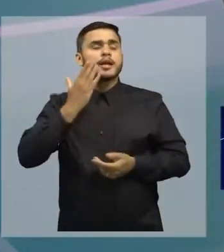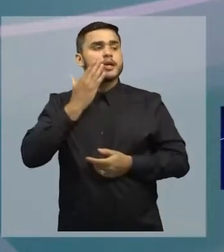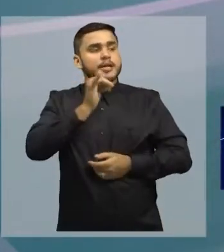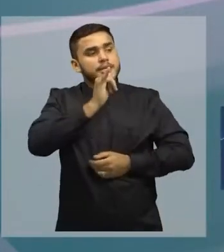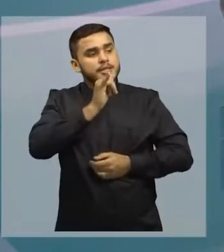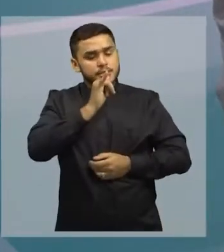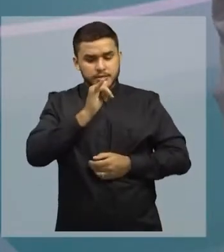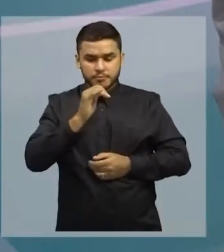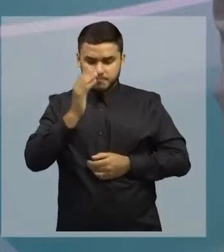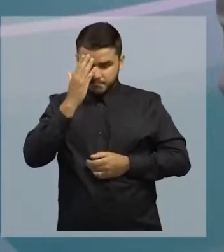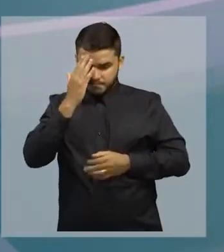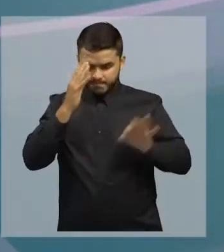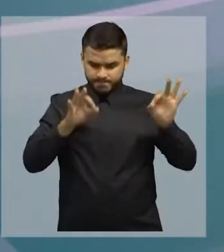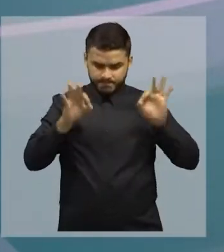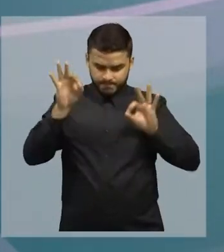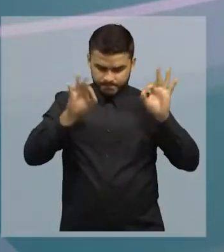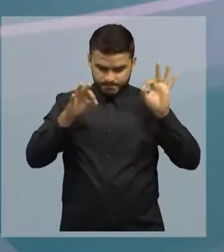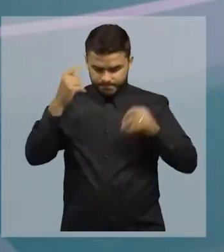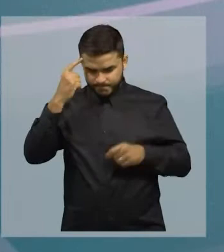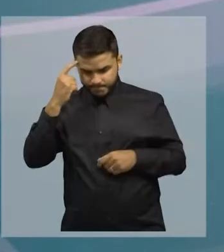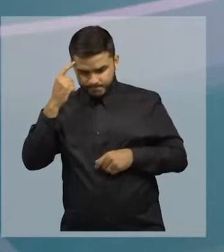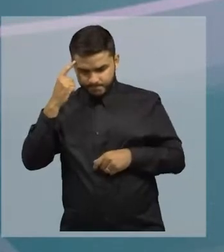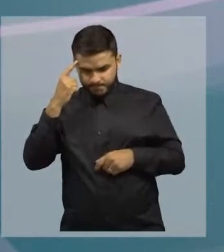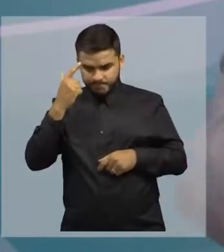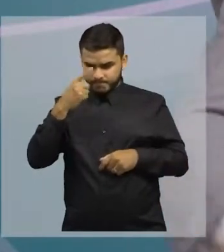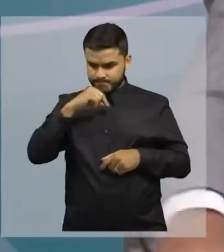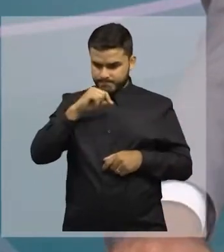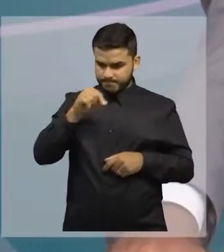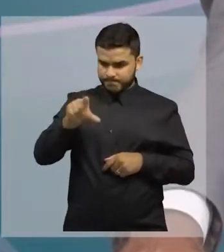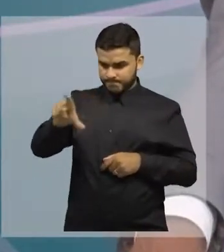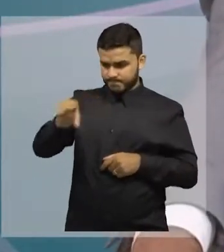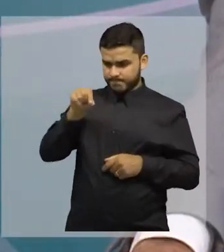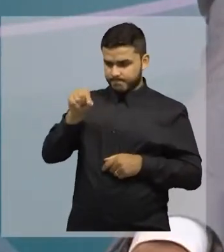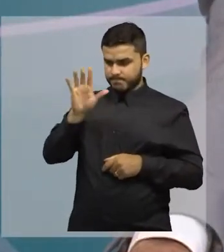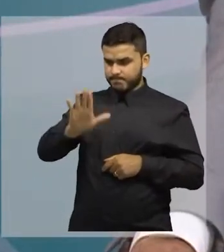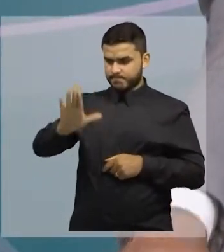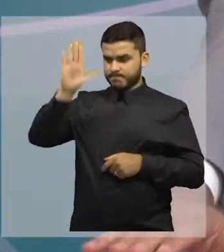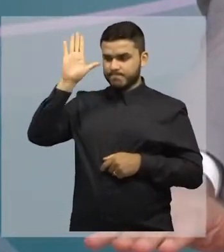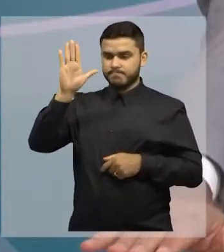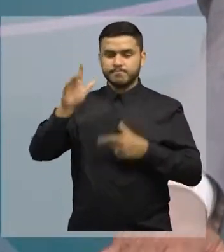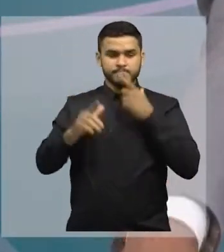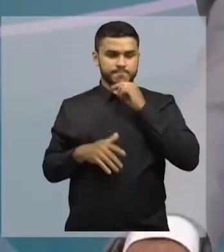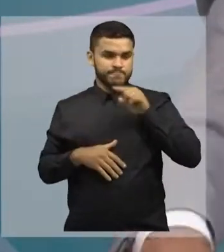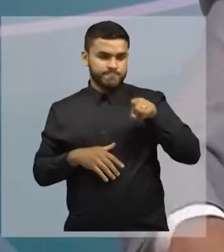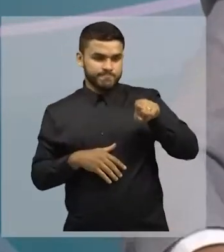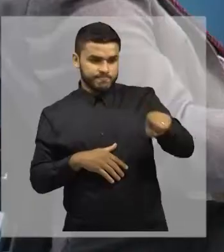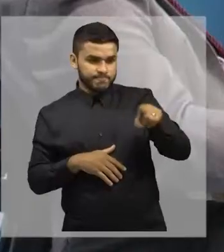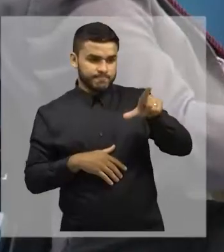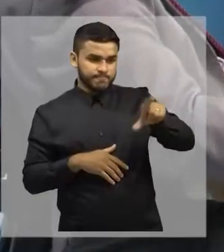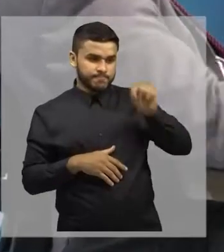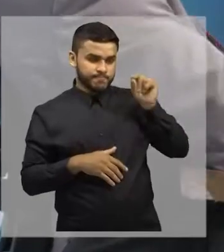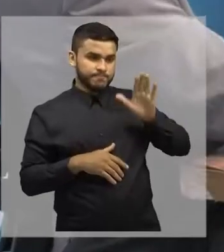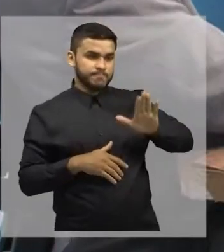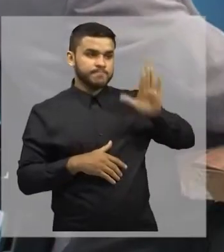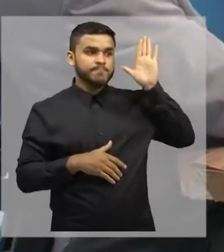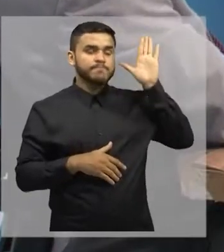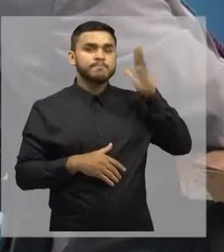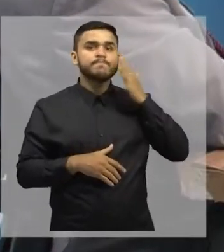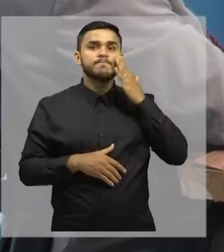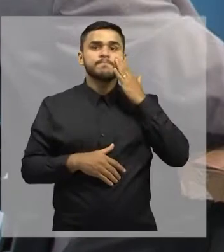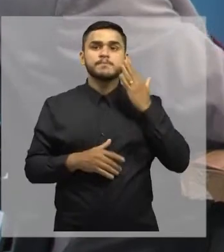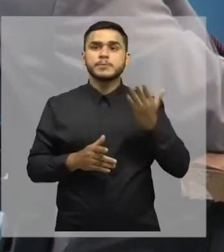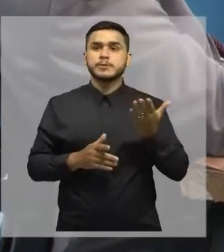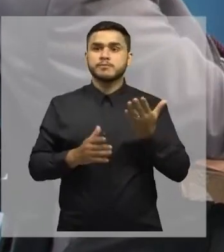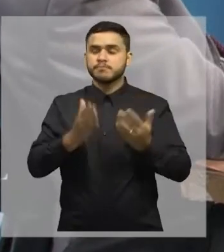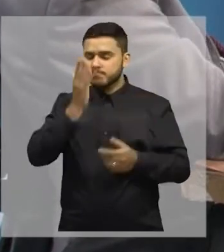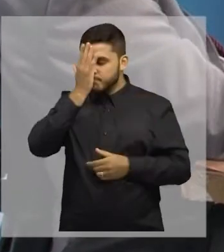onde vão essas pedras. Então, você está colocando uma alternativa aqui, esse aqui pode vir de lá para cá que tem mandato e ajudar aqui. Ou seja,